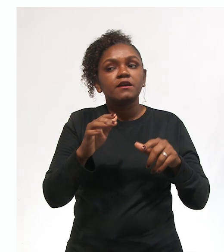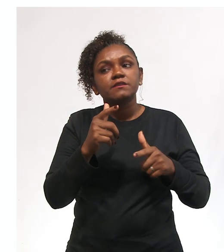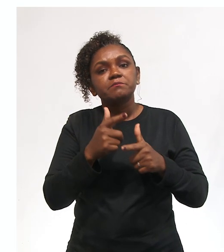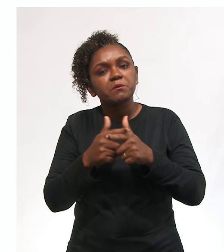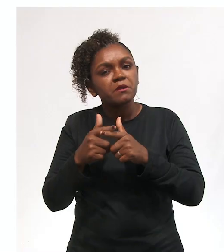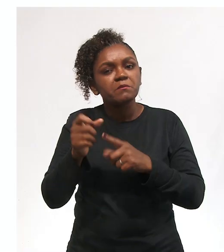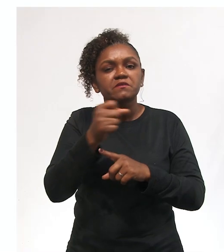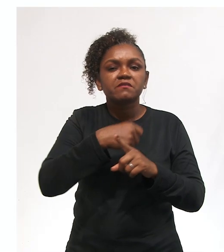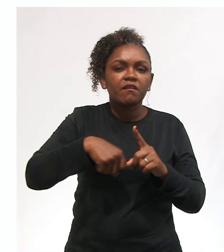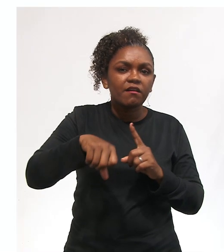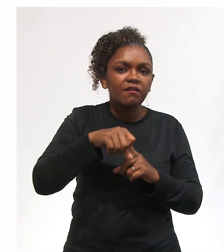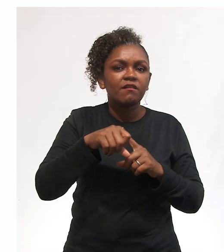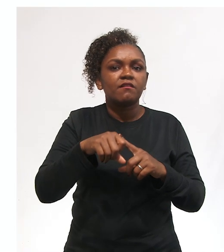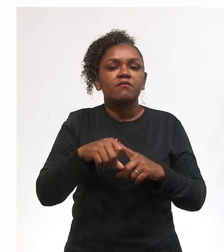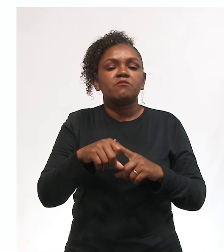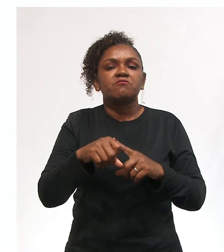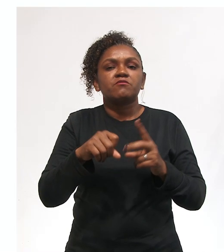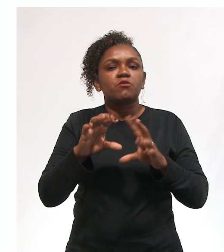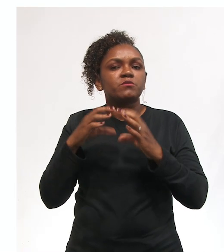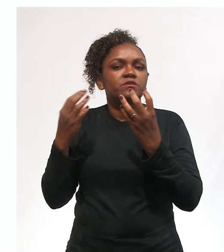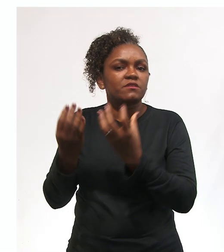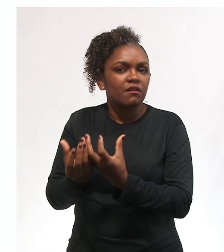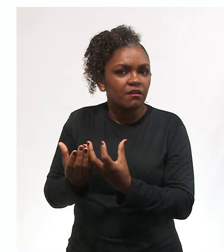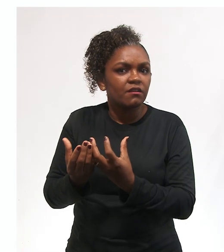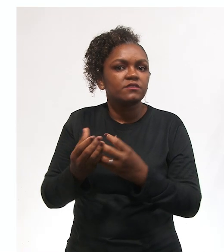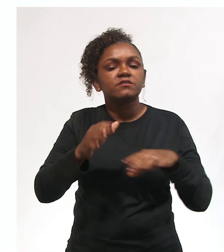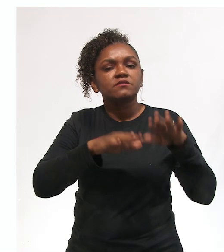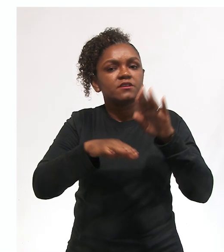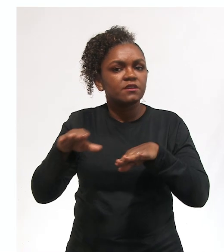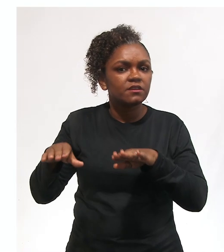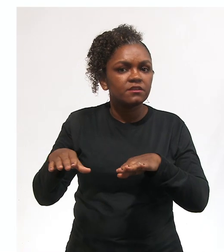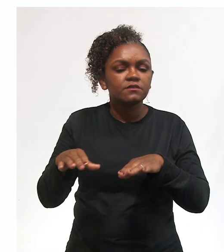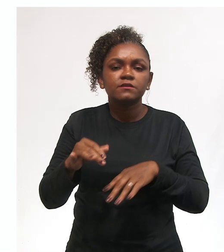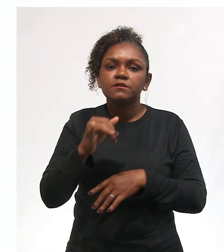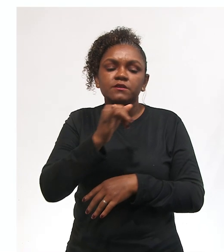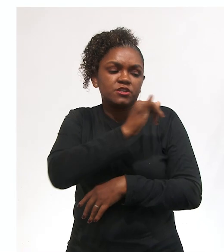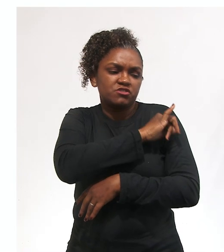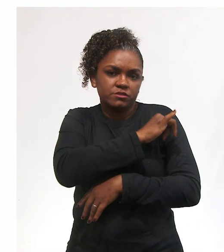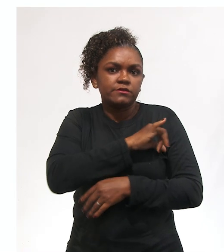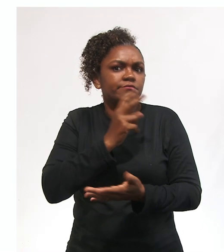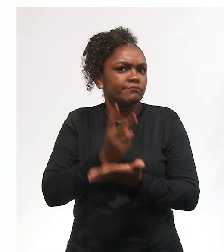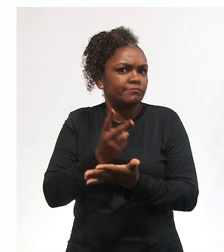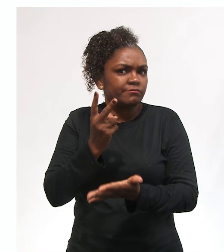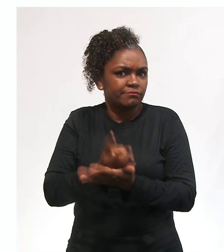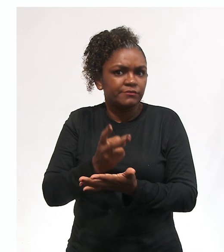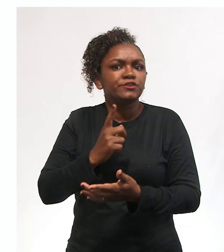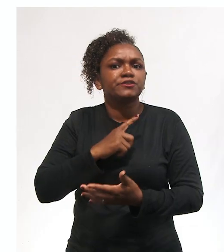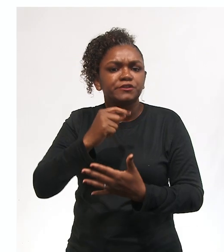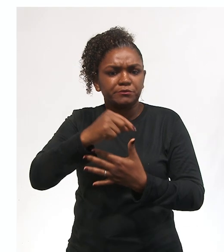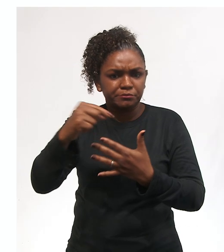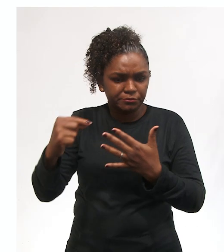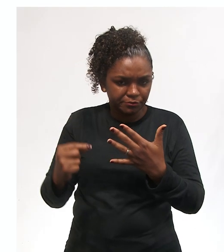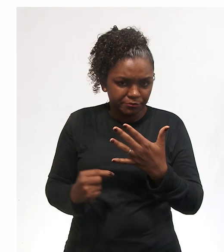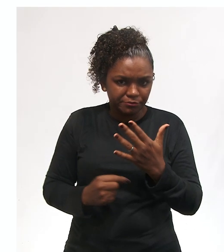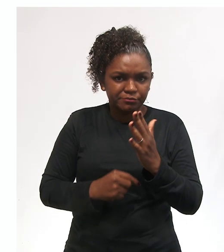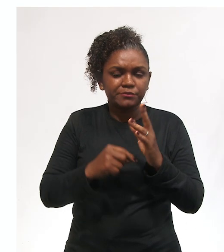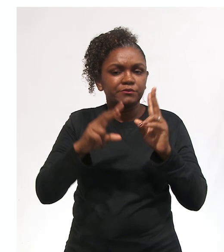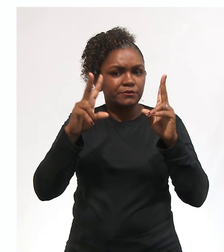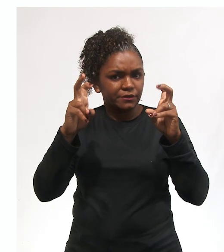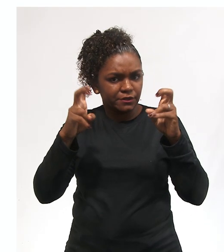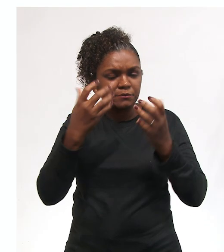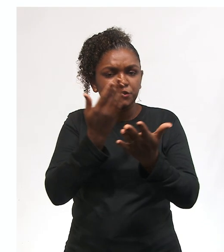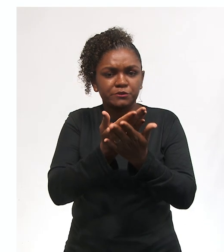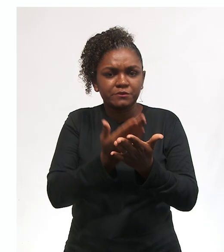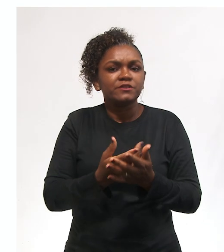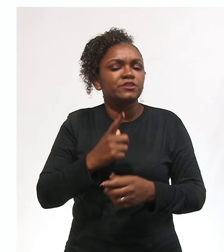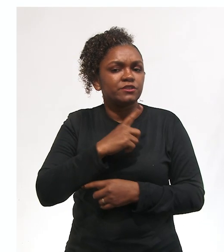Então eu pegava no jornal um problema ali da comunidade, próximo, né, como era do Rio de Janeiro, tinha sempre elementos aí para a gente estar aí estudando,